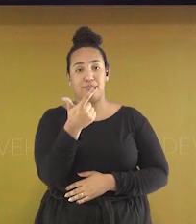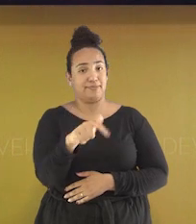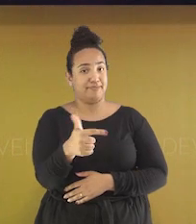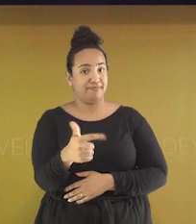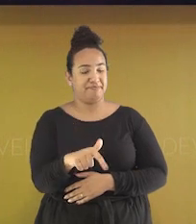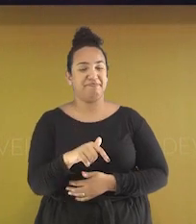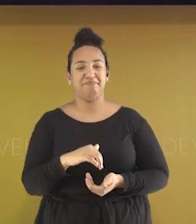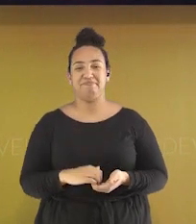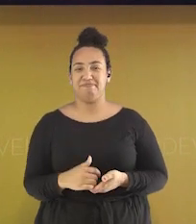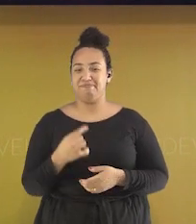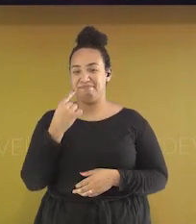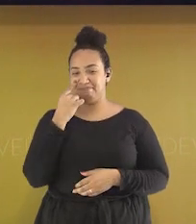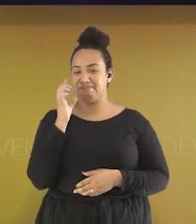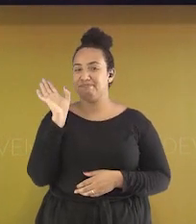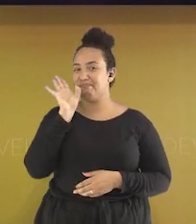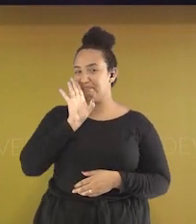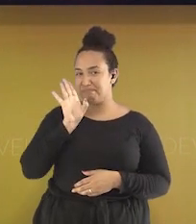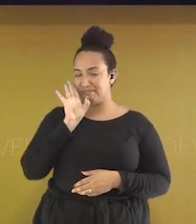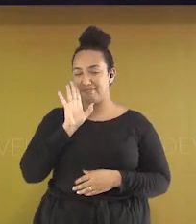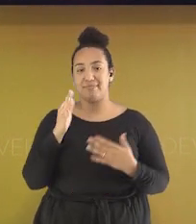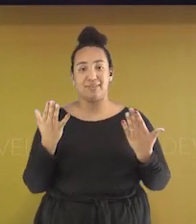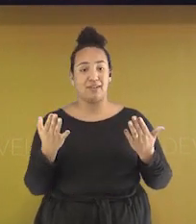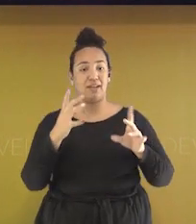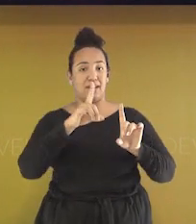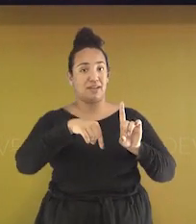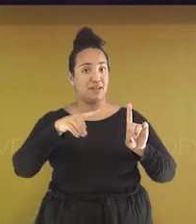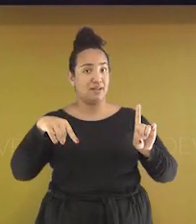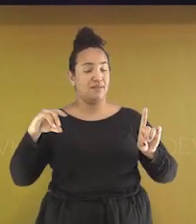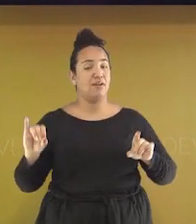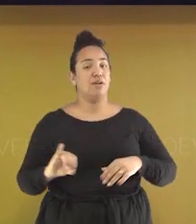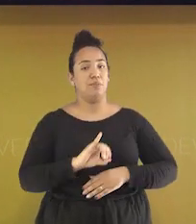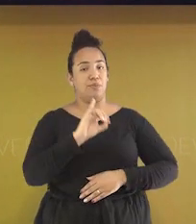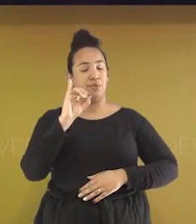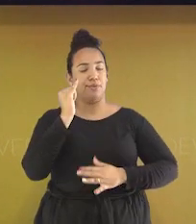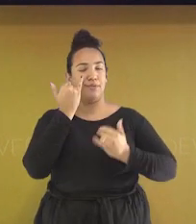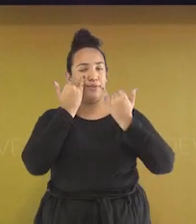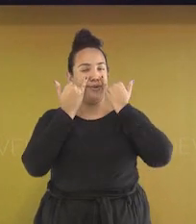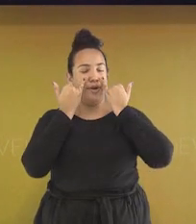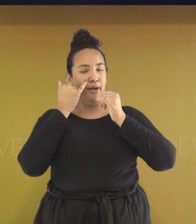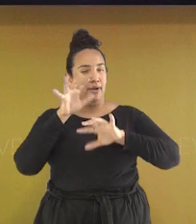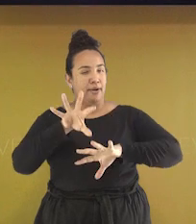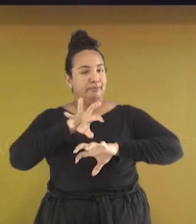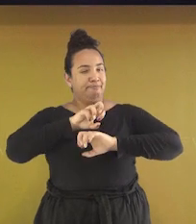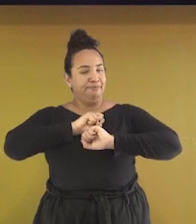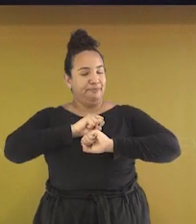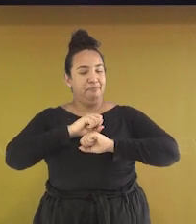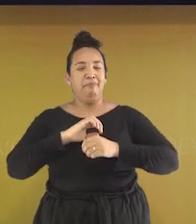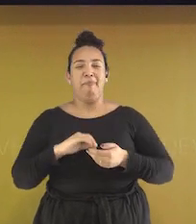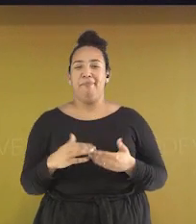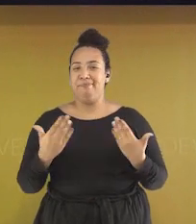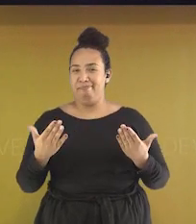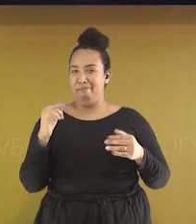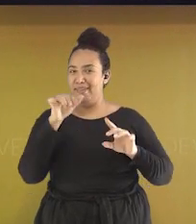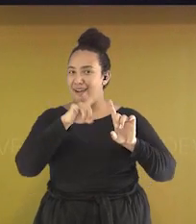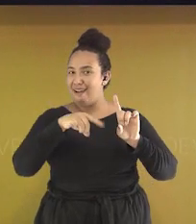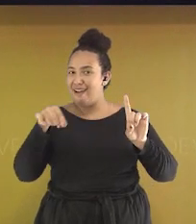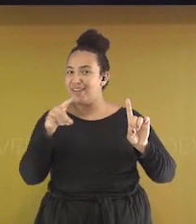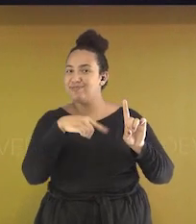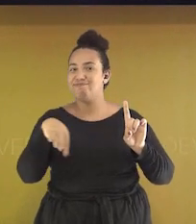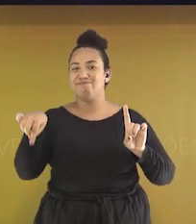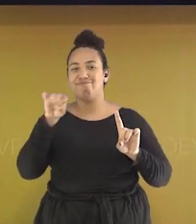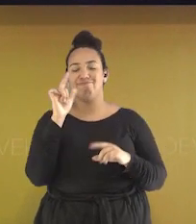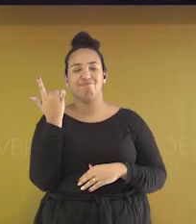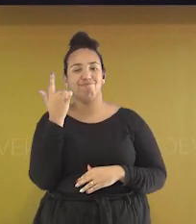em casa. Legal, né? Os gráficos, eles são excelentes para obtermos informações. Através do